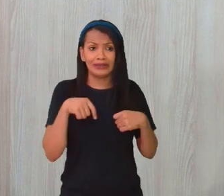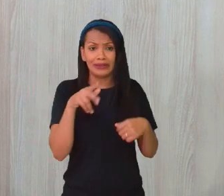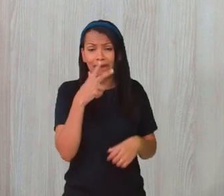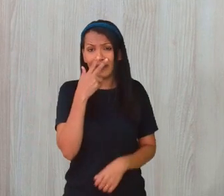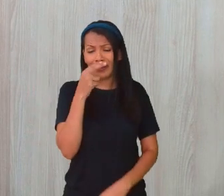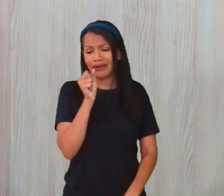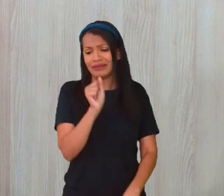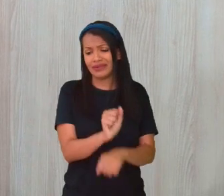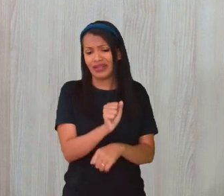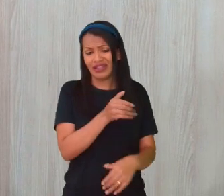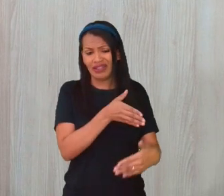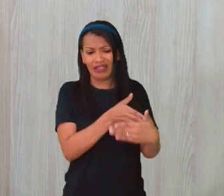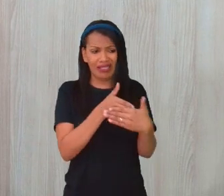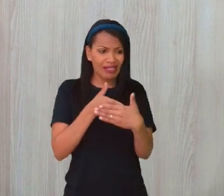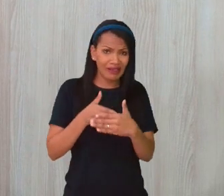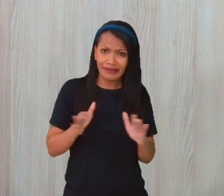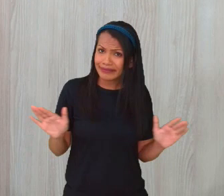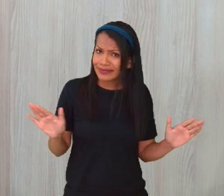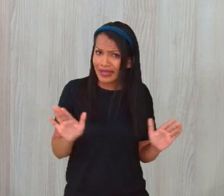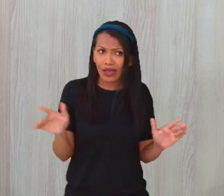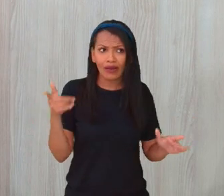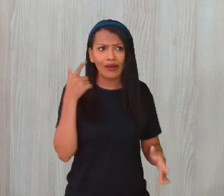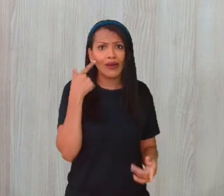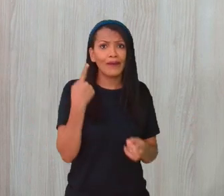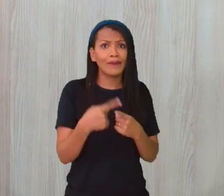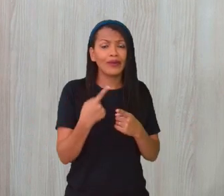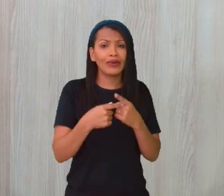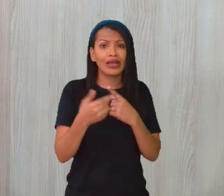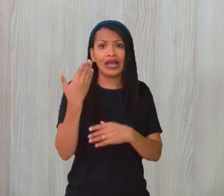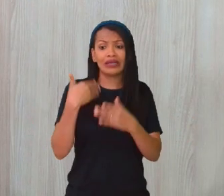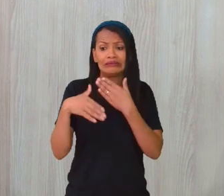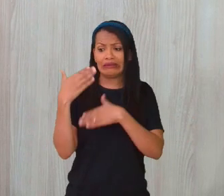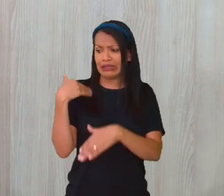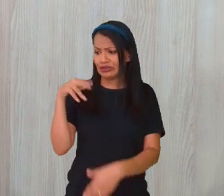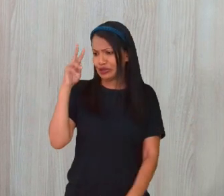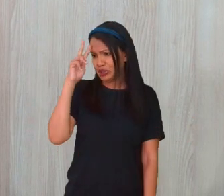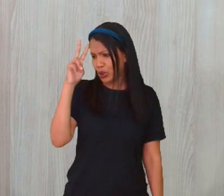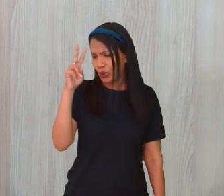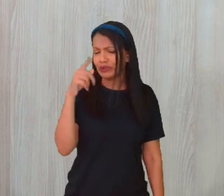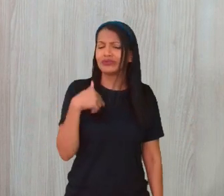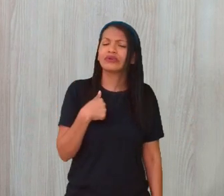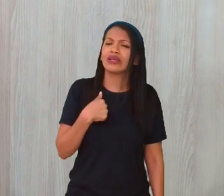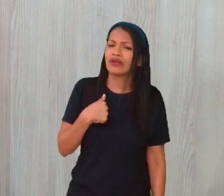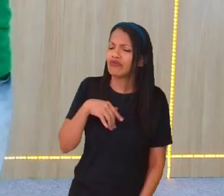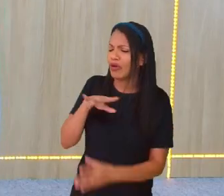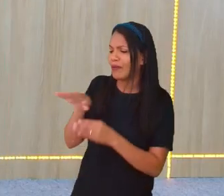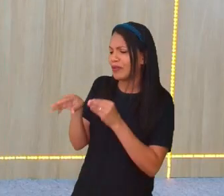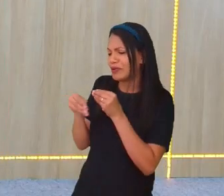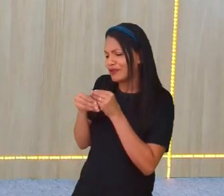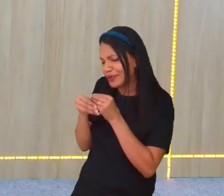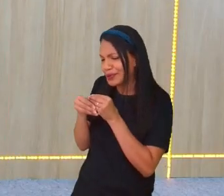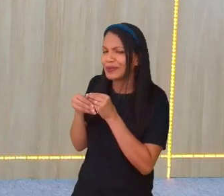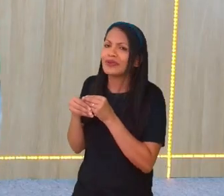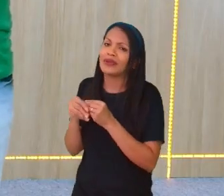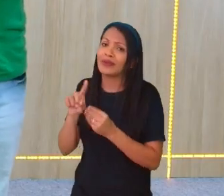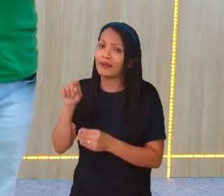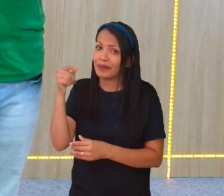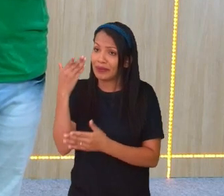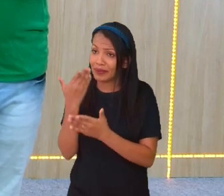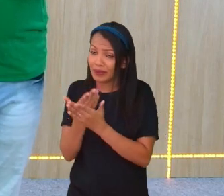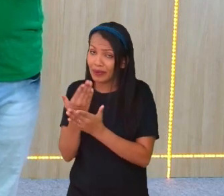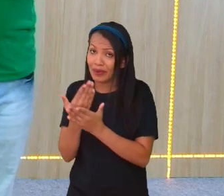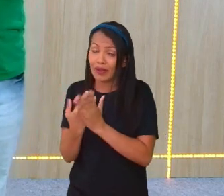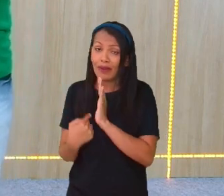tipo de imagem construída ao longo da história. Eu vou aproveitar essa sua fala e vou, na próxima aula,